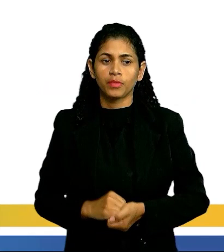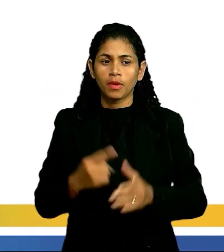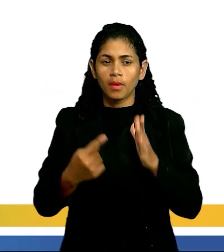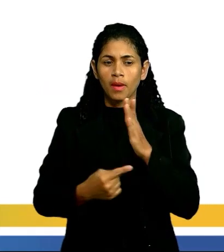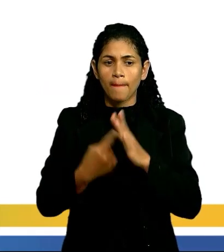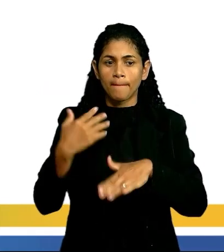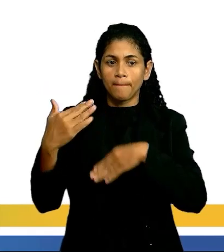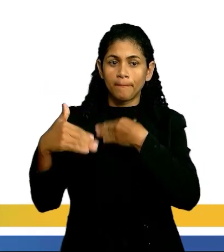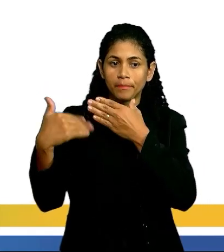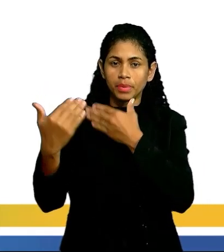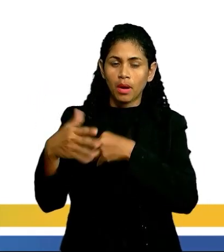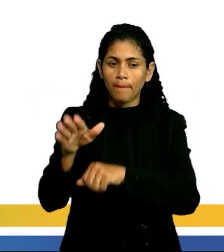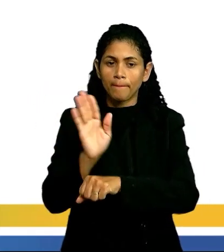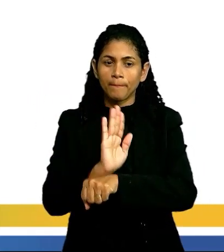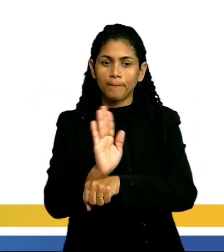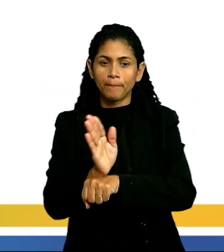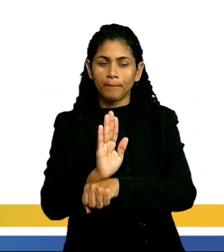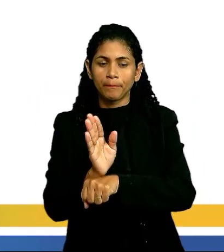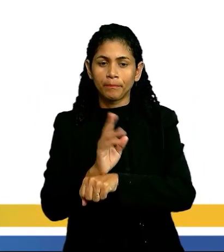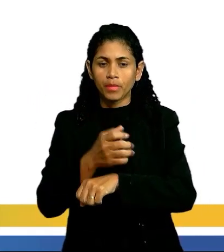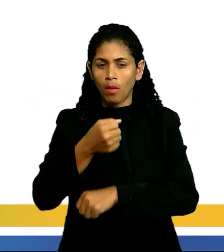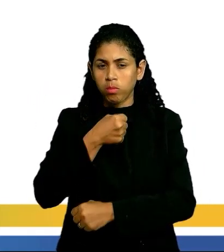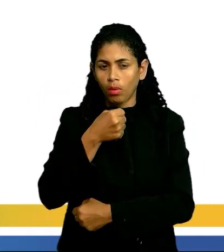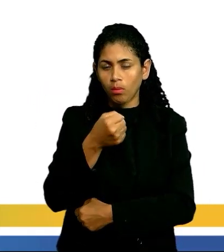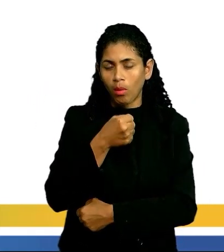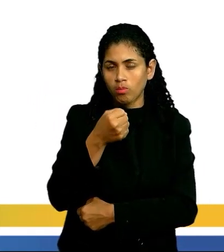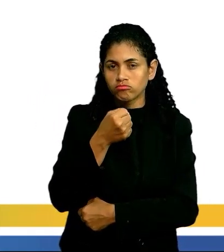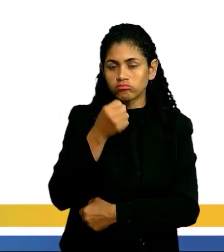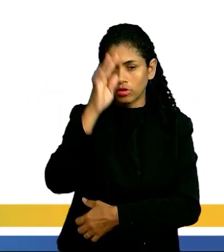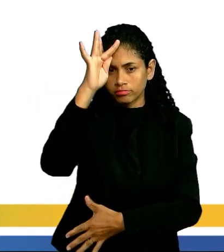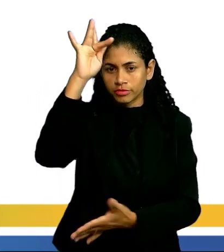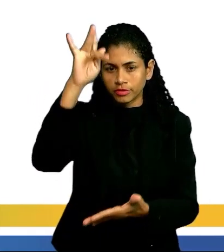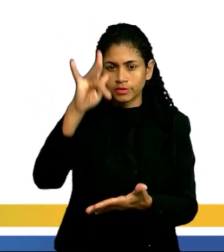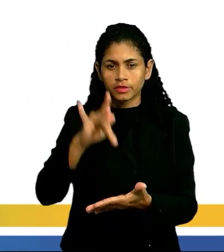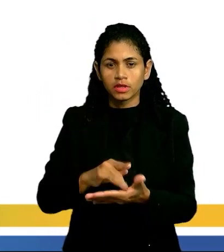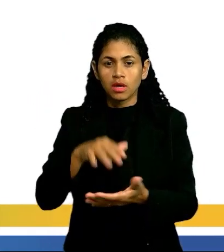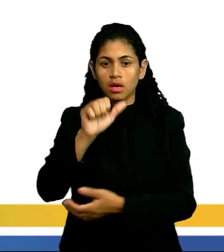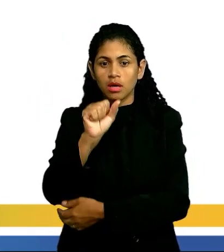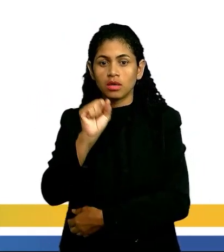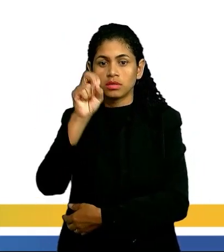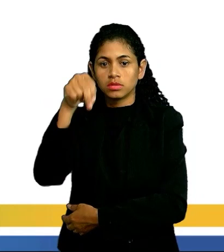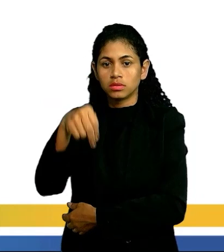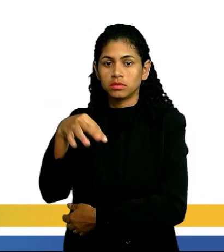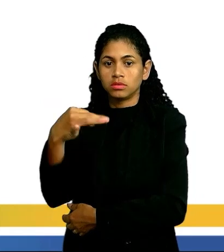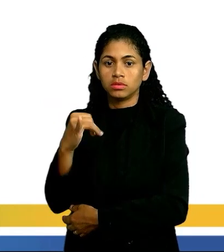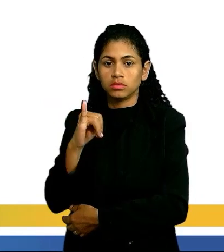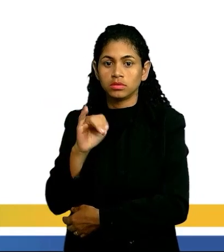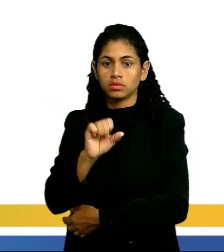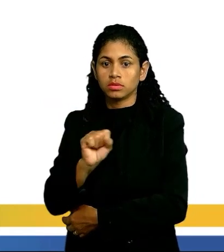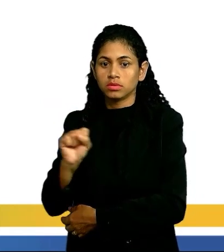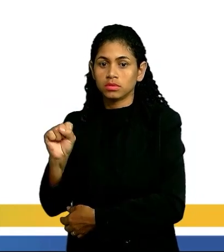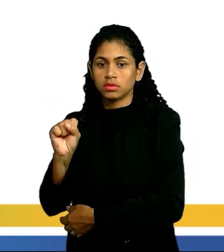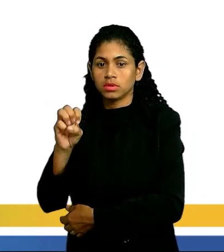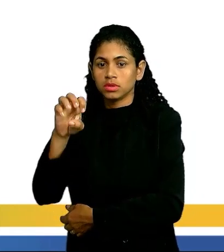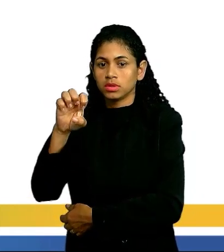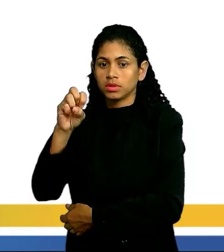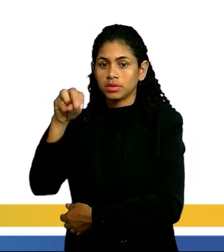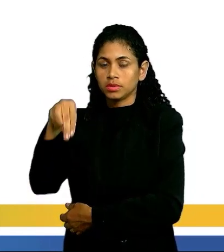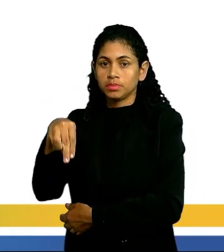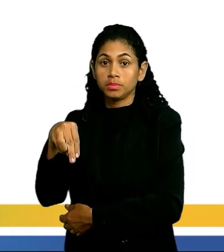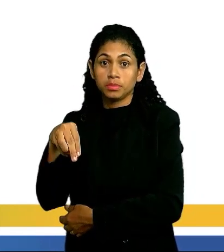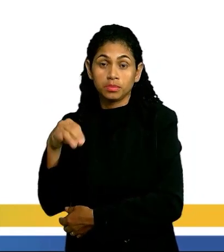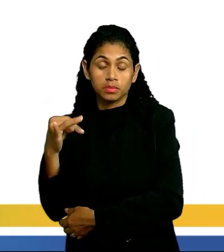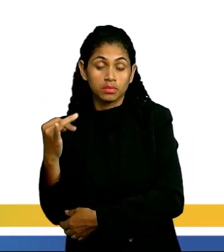primeira produção cinematográfica de propaganda nitidamente antissemita foi Os Rothschilds, de